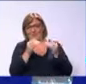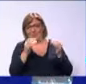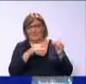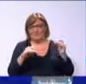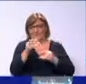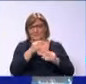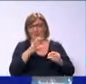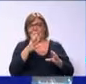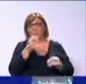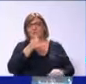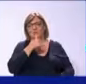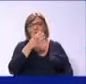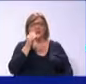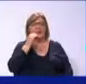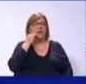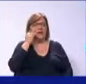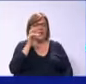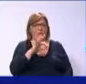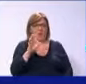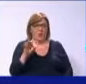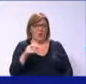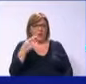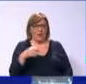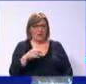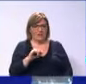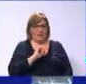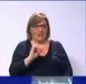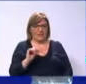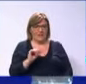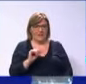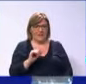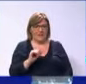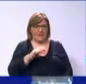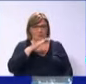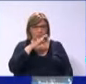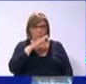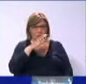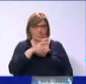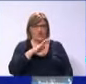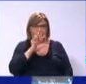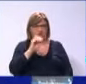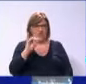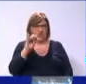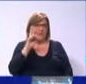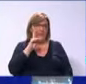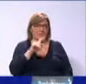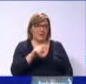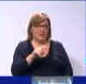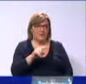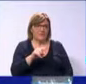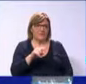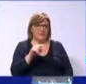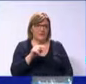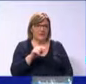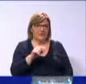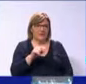coisas ano e que a greve se no total igual uma feira como a como como são aquelas afirmações de jóia e vamos passar aí e